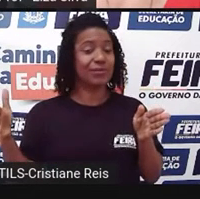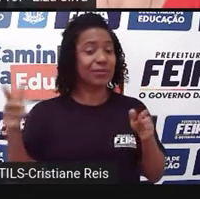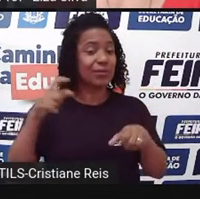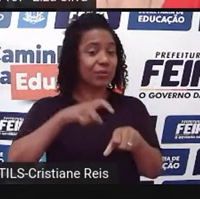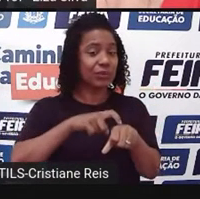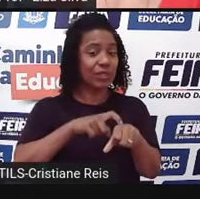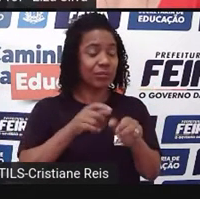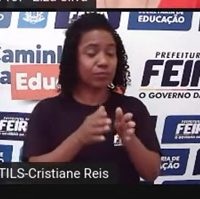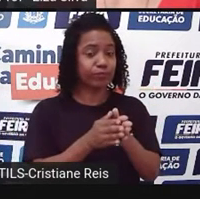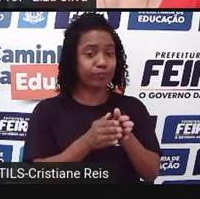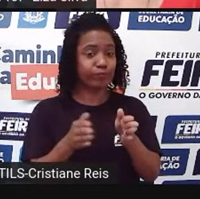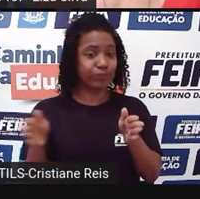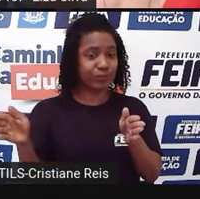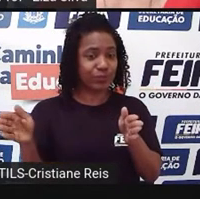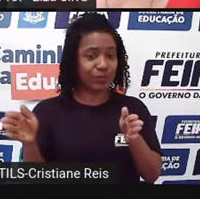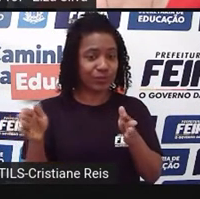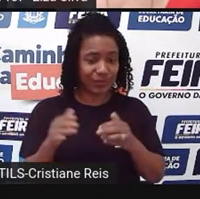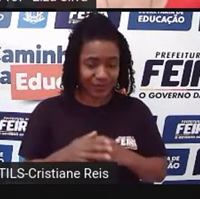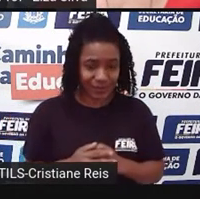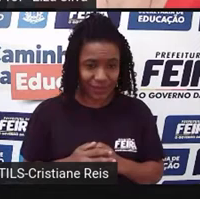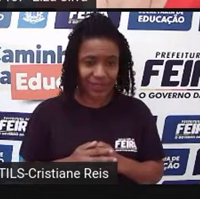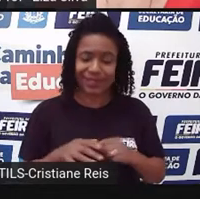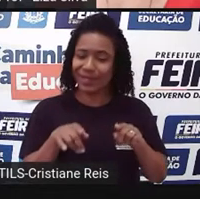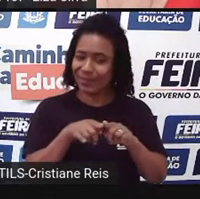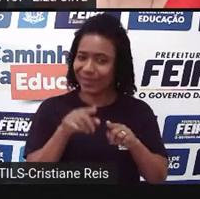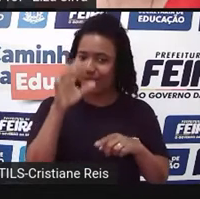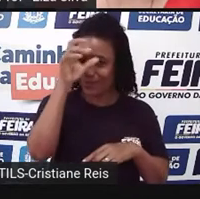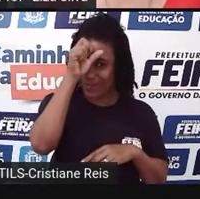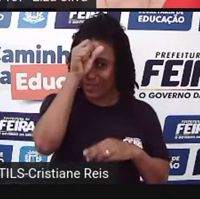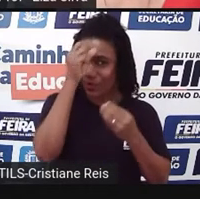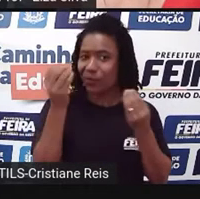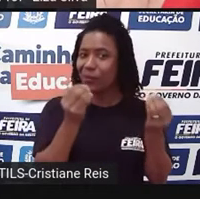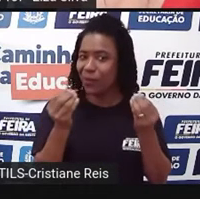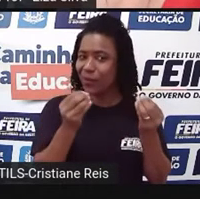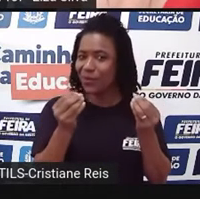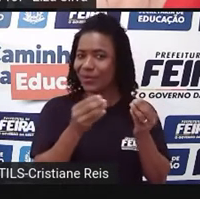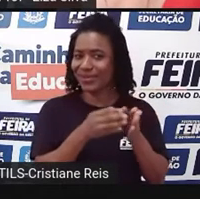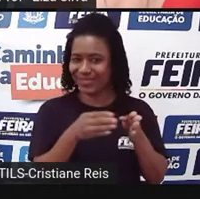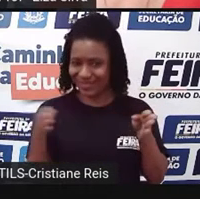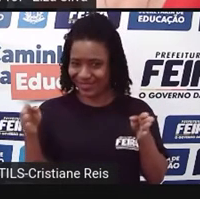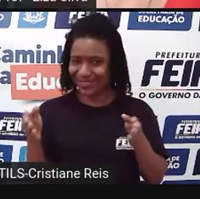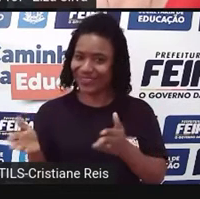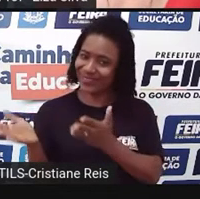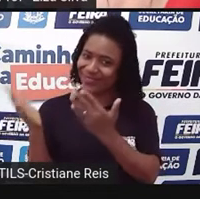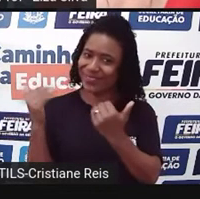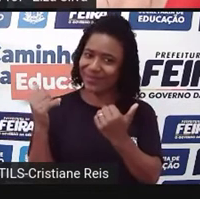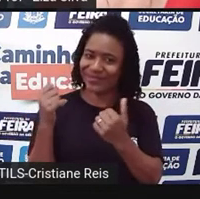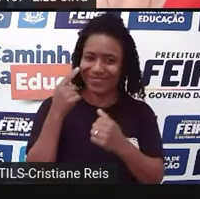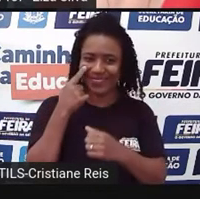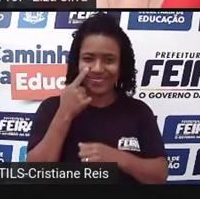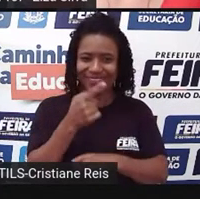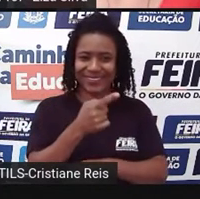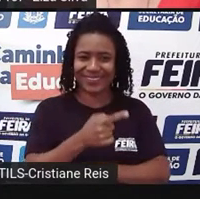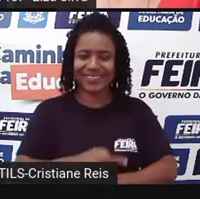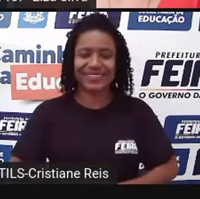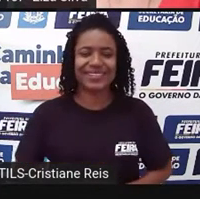tempo e é claro que nós vamos aprender a fazer também ok let's que eu eu